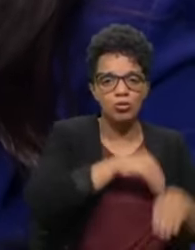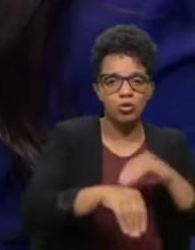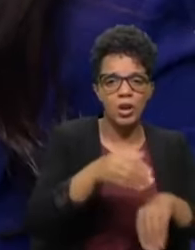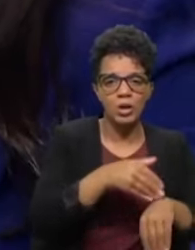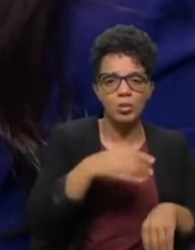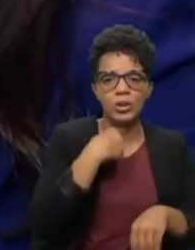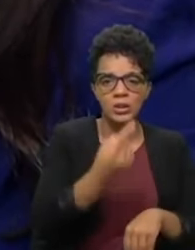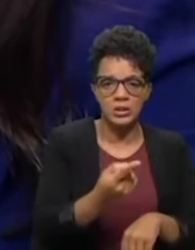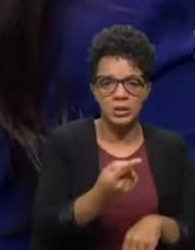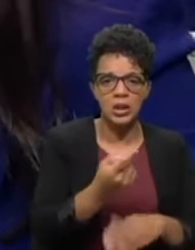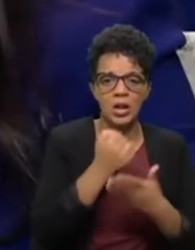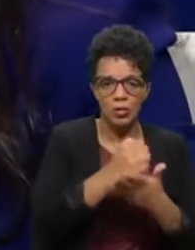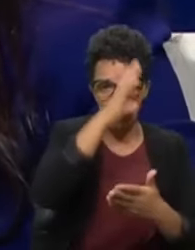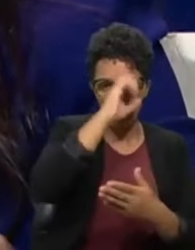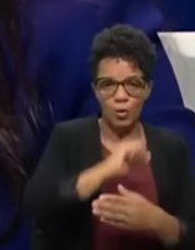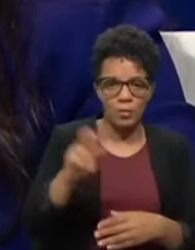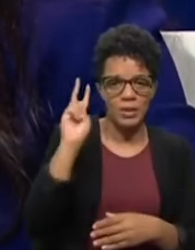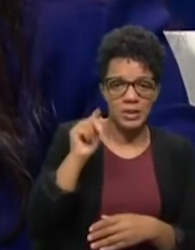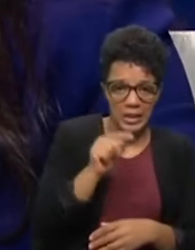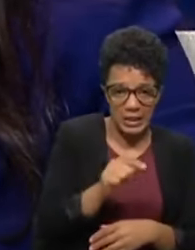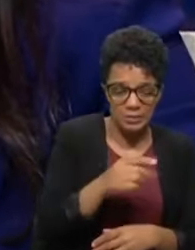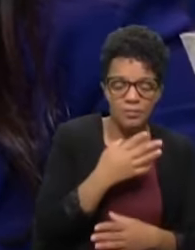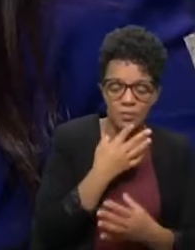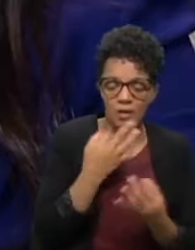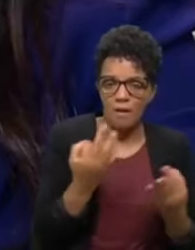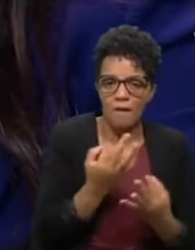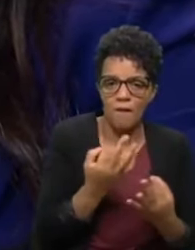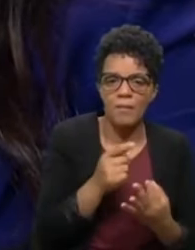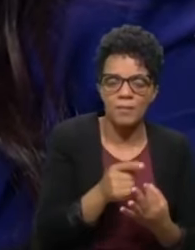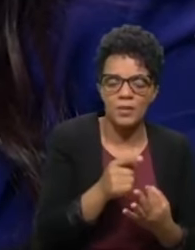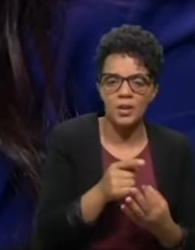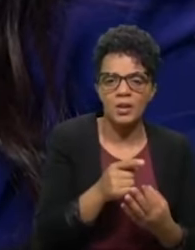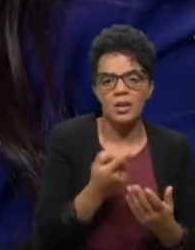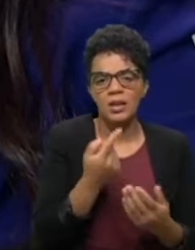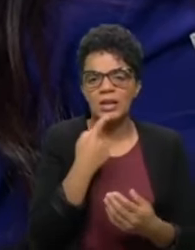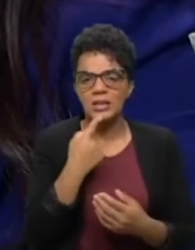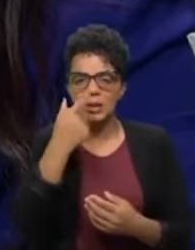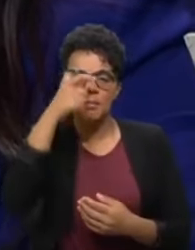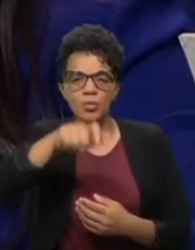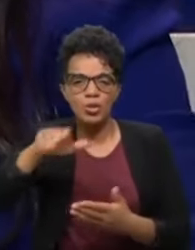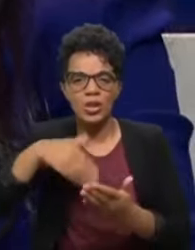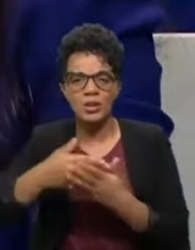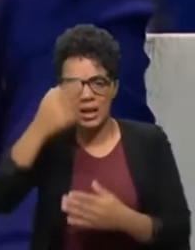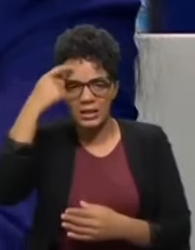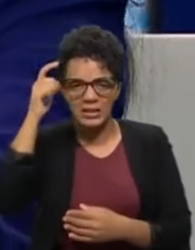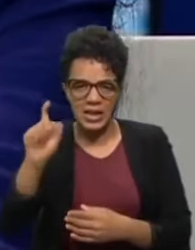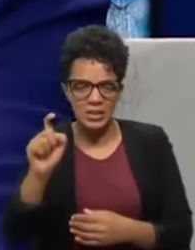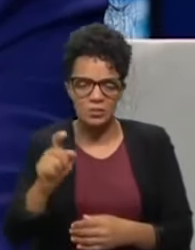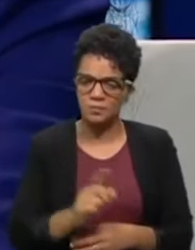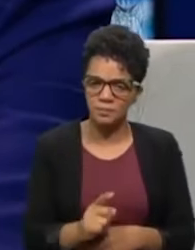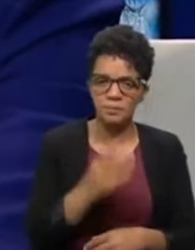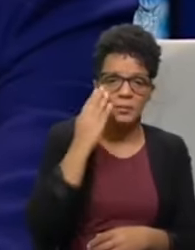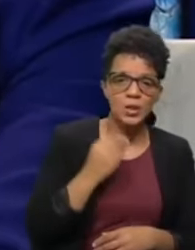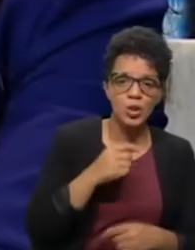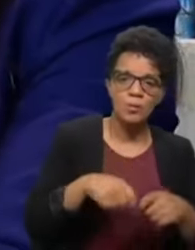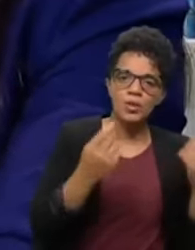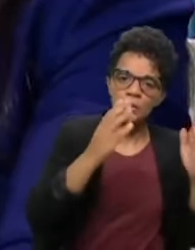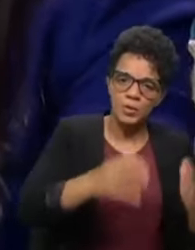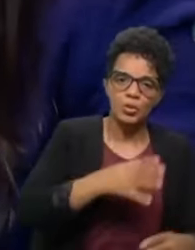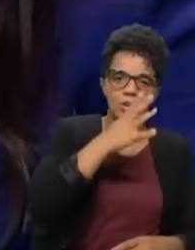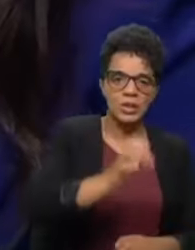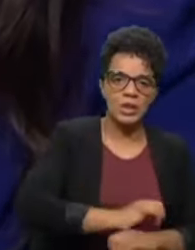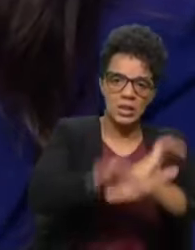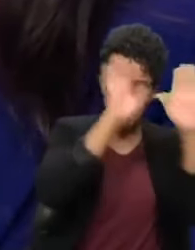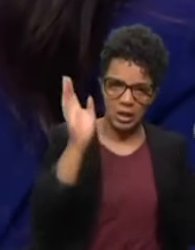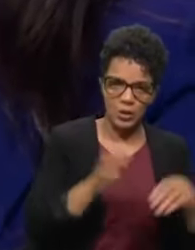se ia apoiar esse governo do PSD. Aí, de facto, aí É uma traição aos certamente. eleitores, Rui Tavares? Não, eu acho que os partidos devem dizer claramente ao que vêm. E